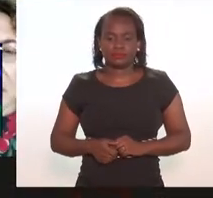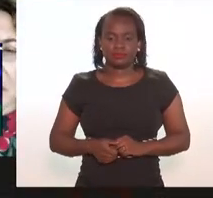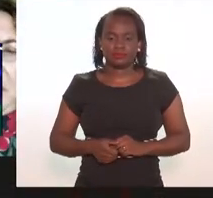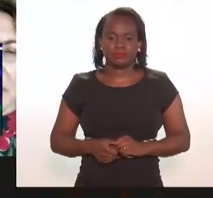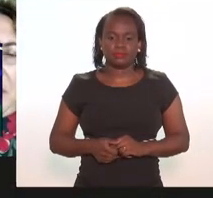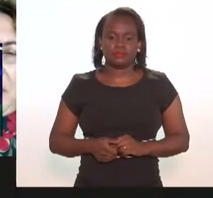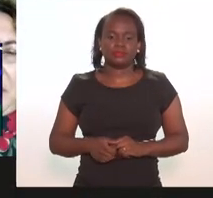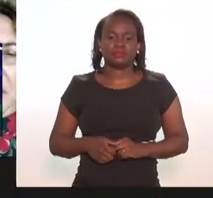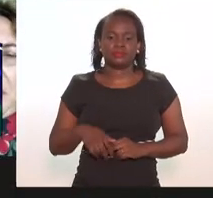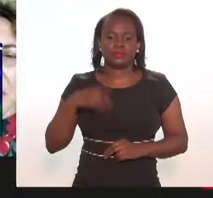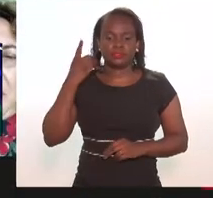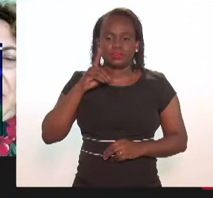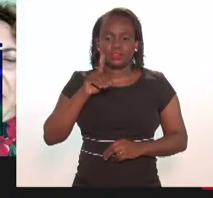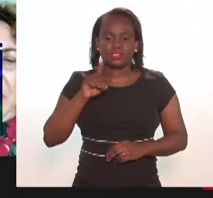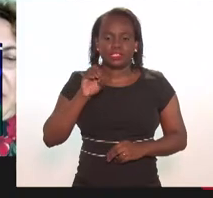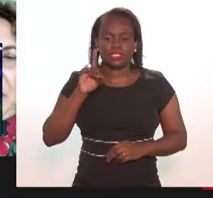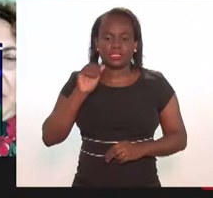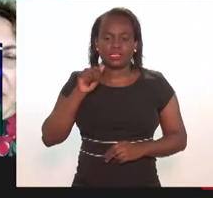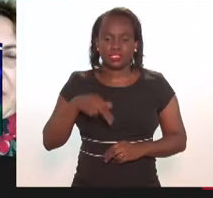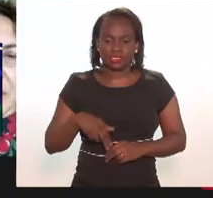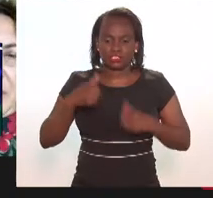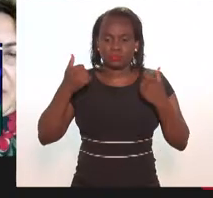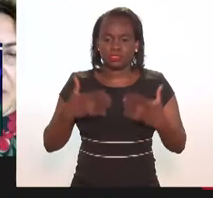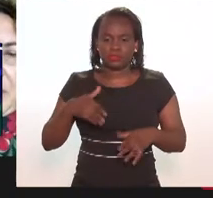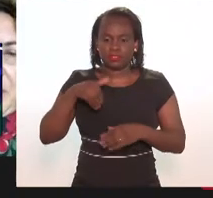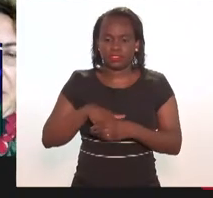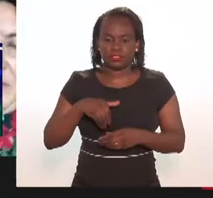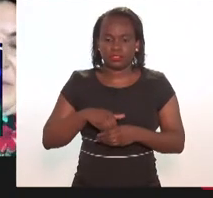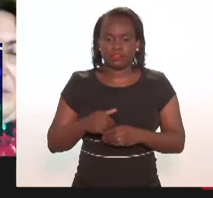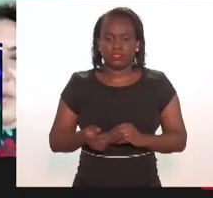Com a palavra, deputada Zeidan, para a declaração de voto.